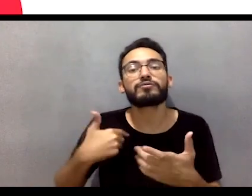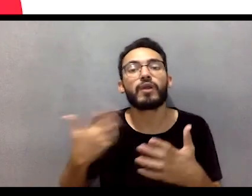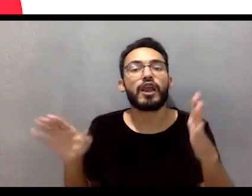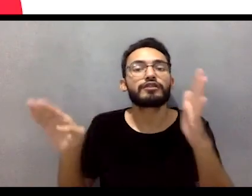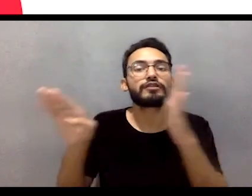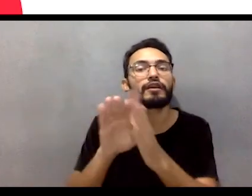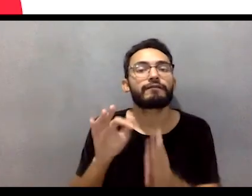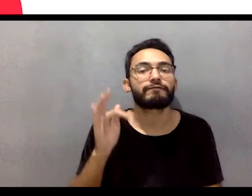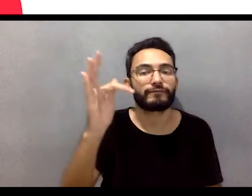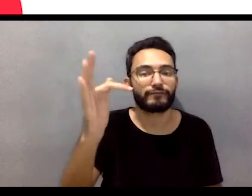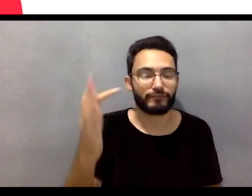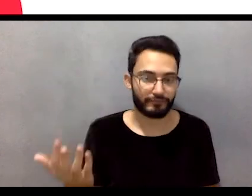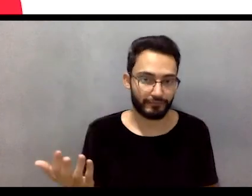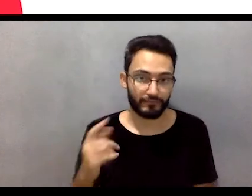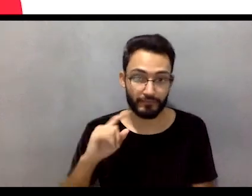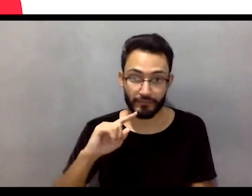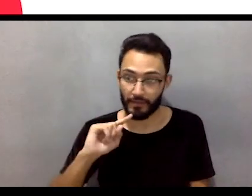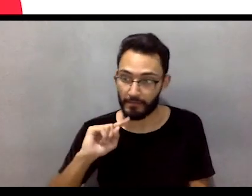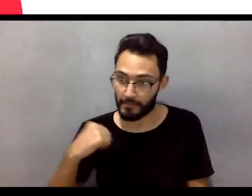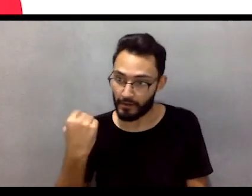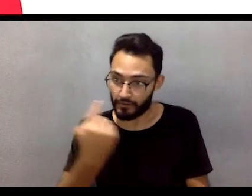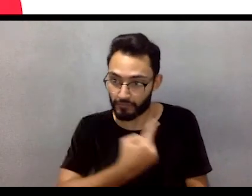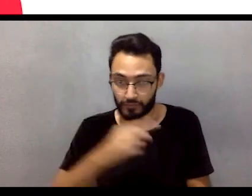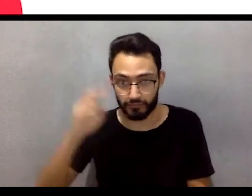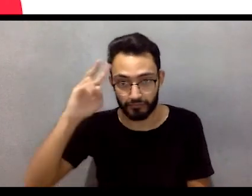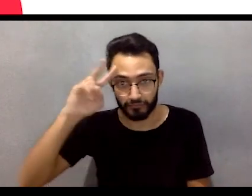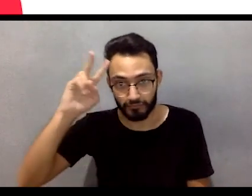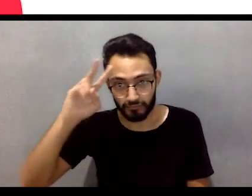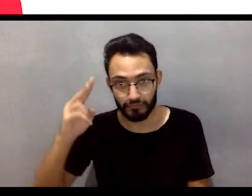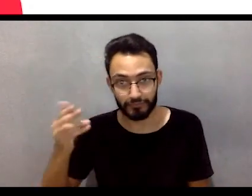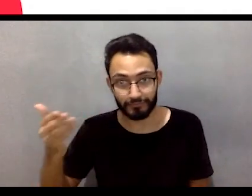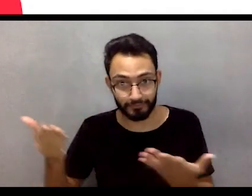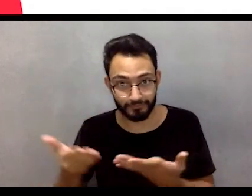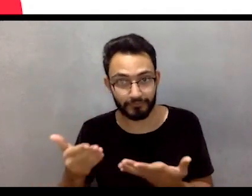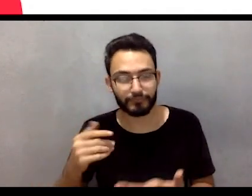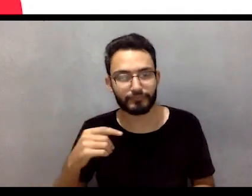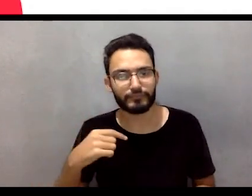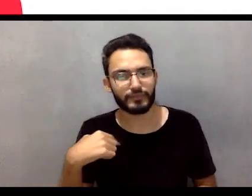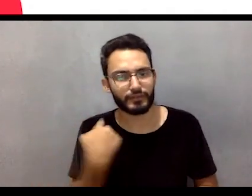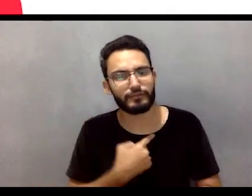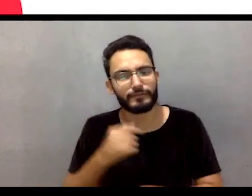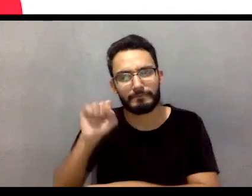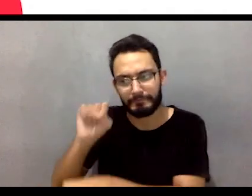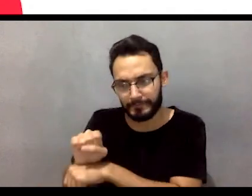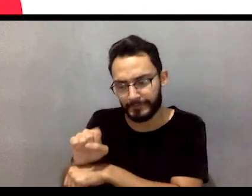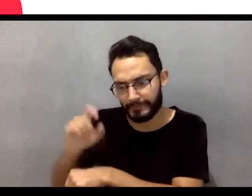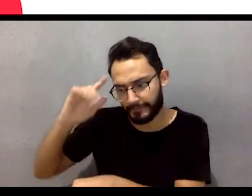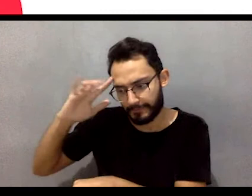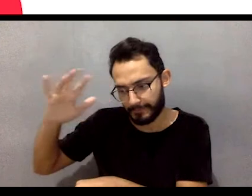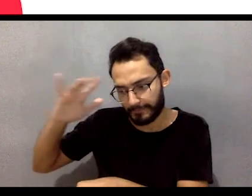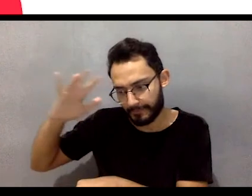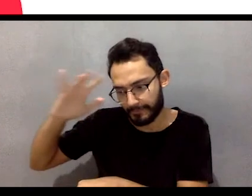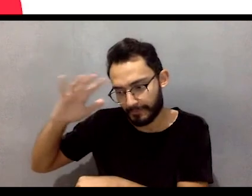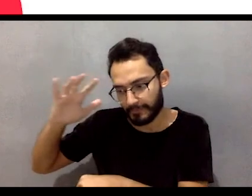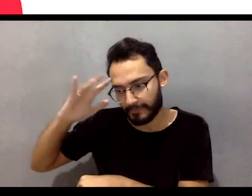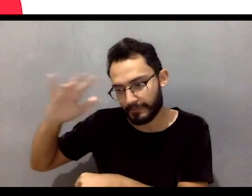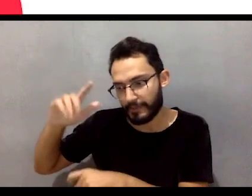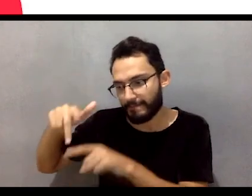chegar. Mas para nossa história aqui, que é a gente parar de pensar um pouco de